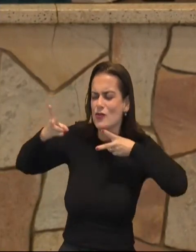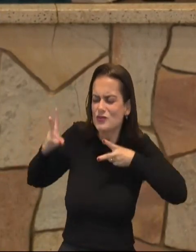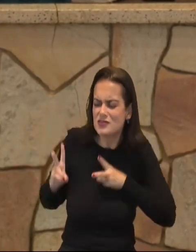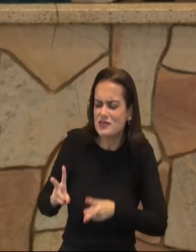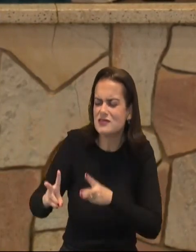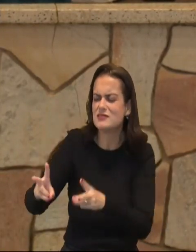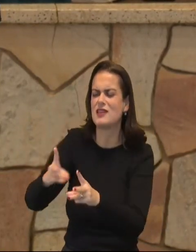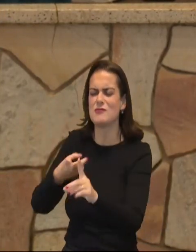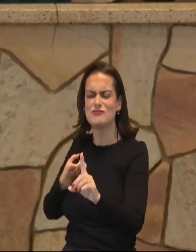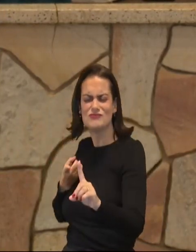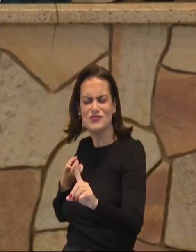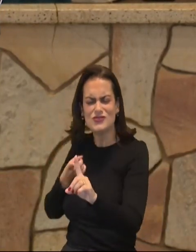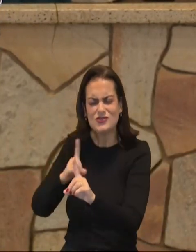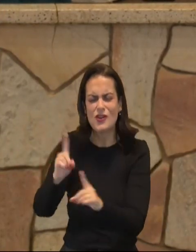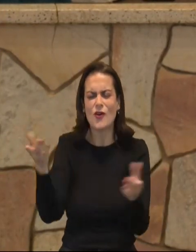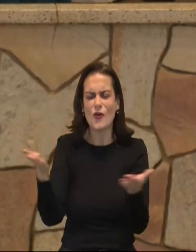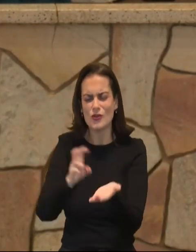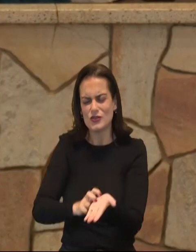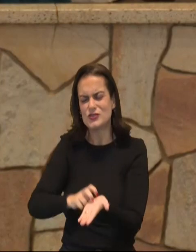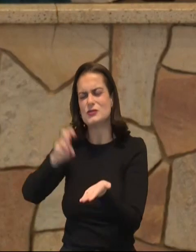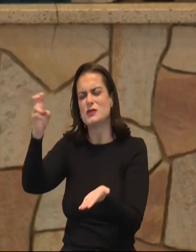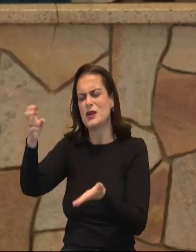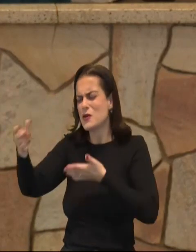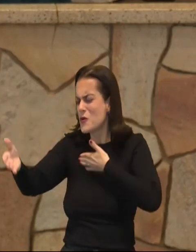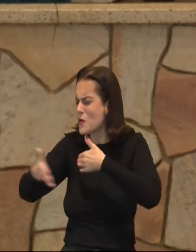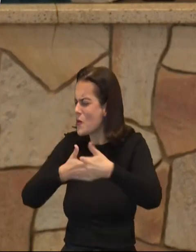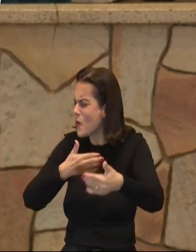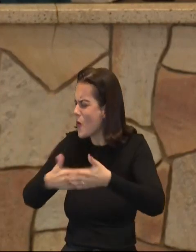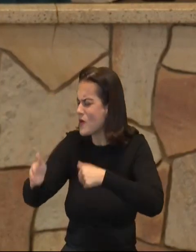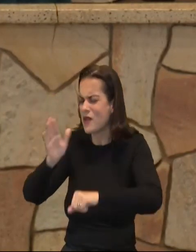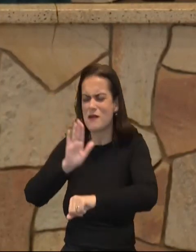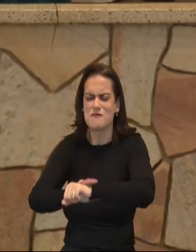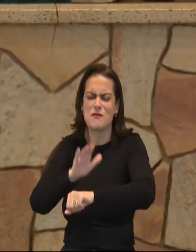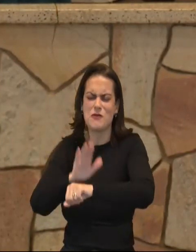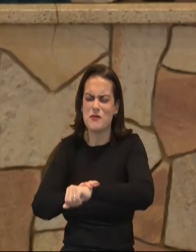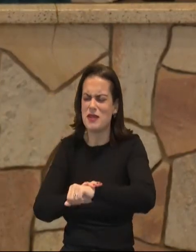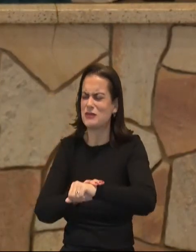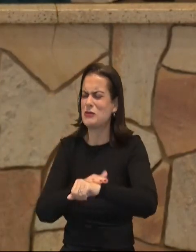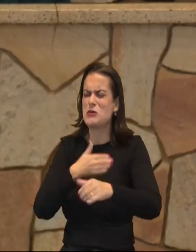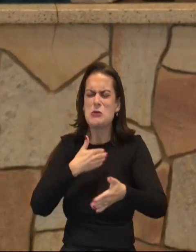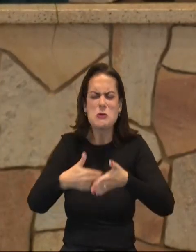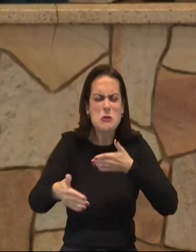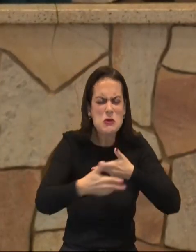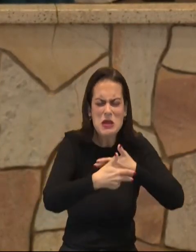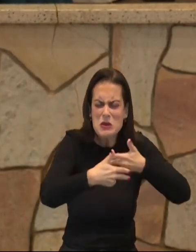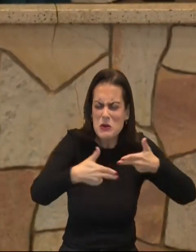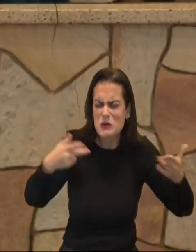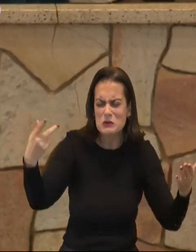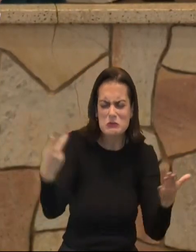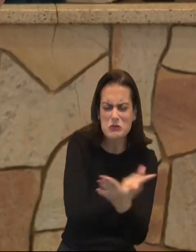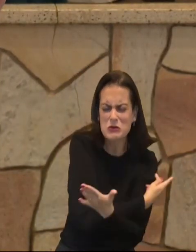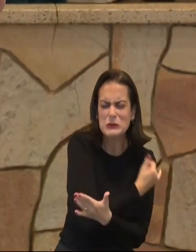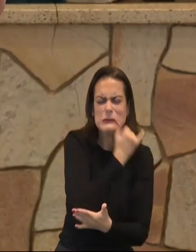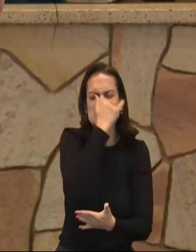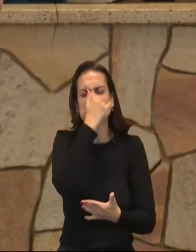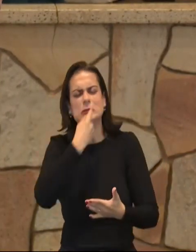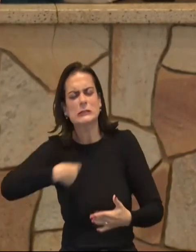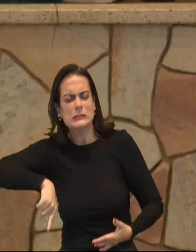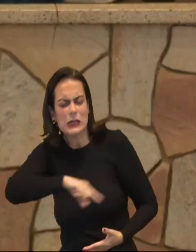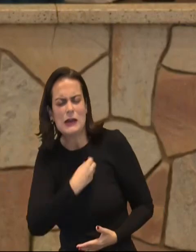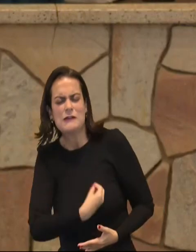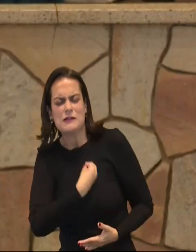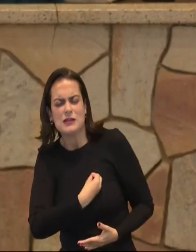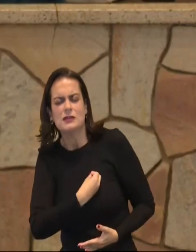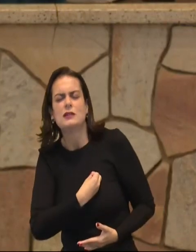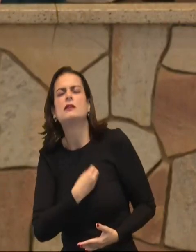e nos desafia nesta manhã, seja qual for a realidade da vida de cada um dos nossos queridos irmãos que aqui